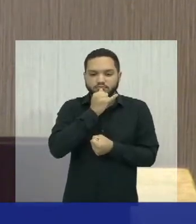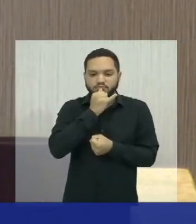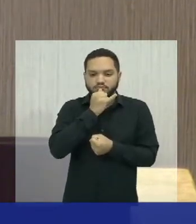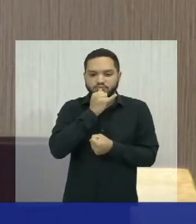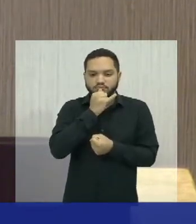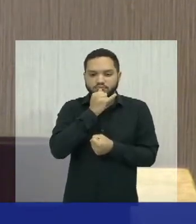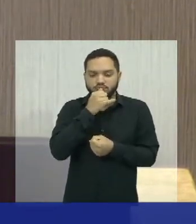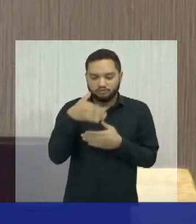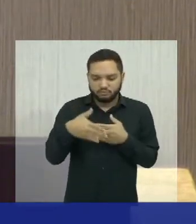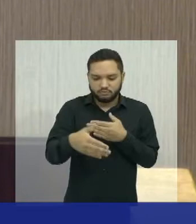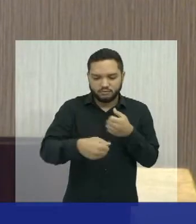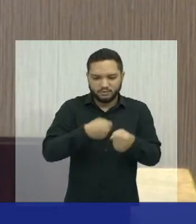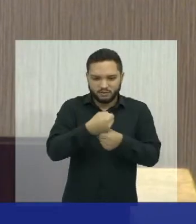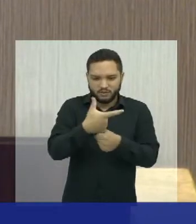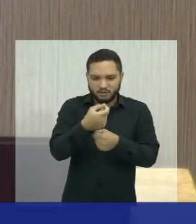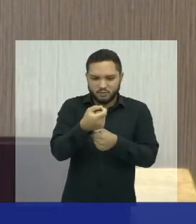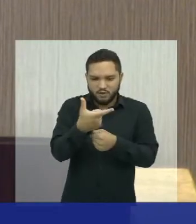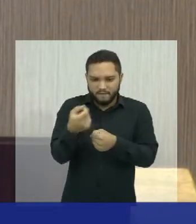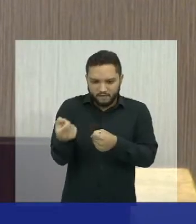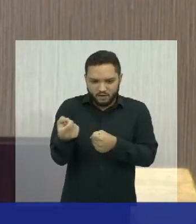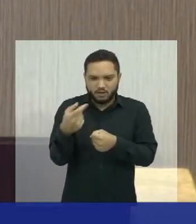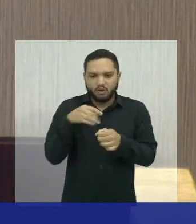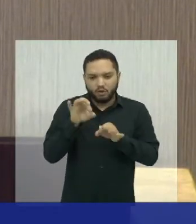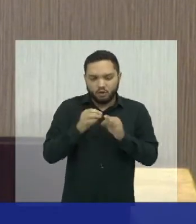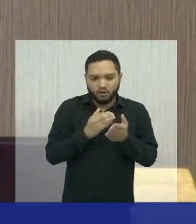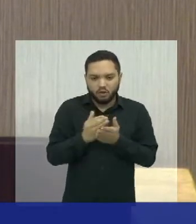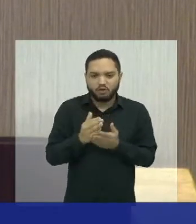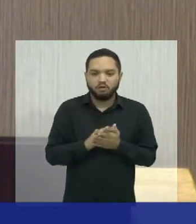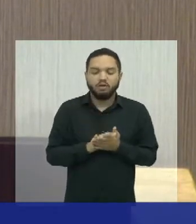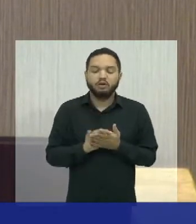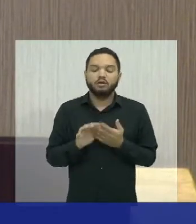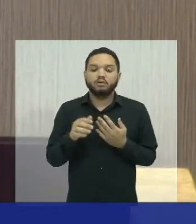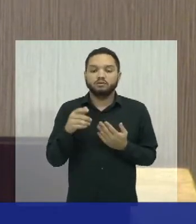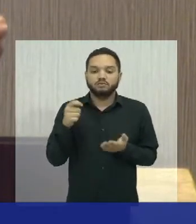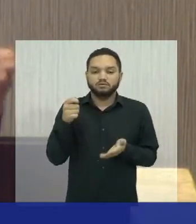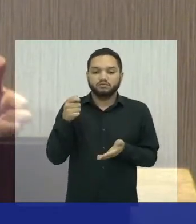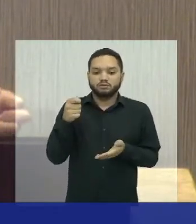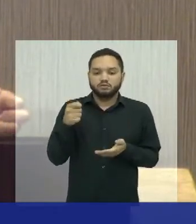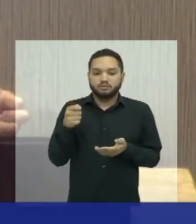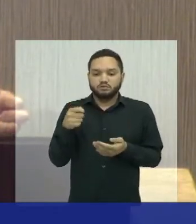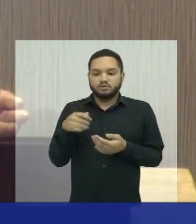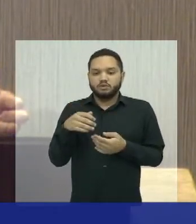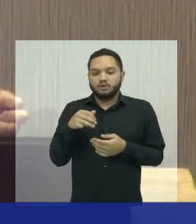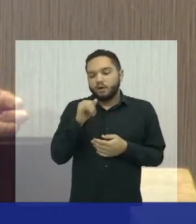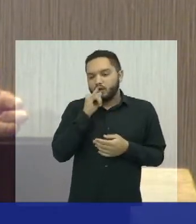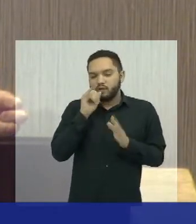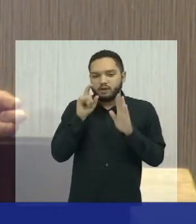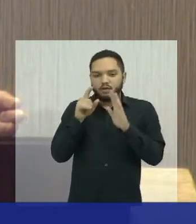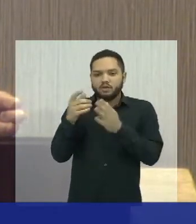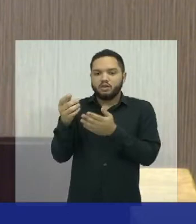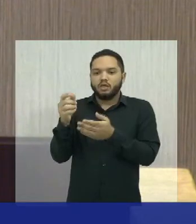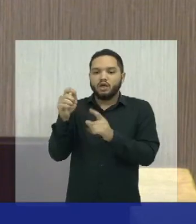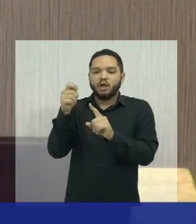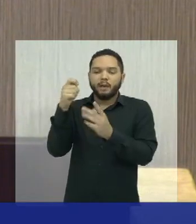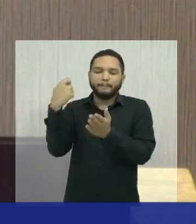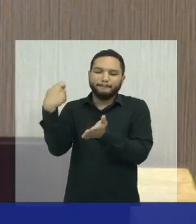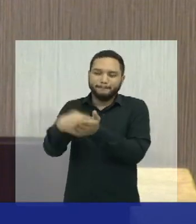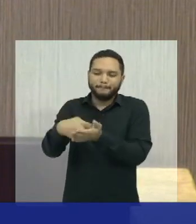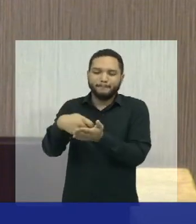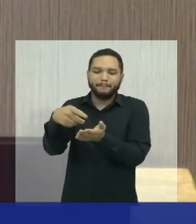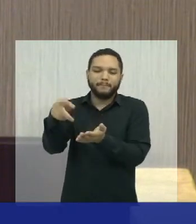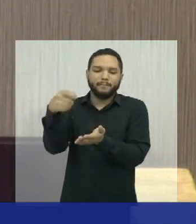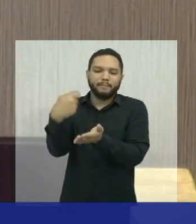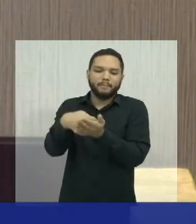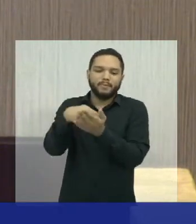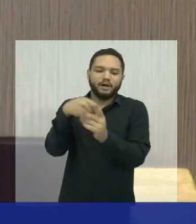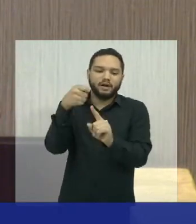gente começa a se organizar agora. Quanto eu vou poder cobrar do meu pai, que é assalariado, daquele pai